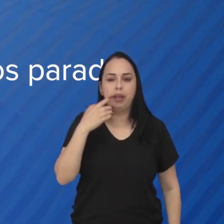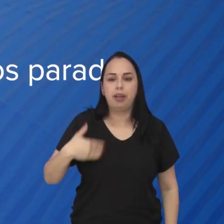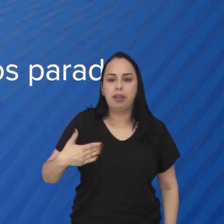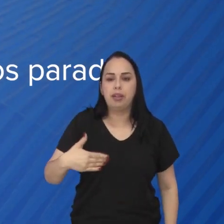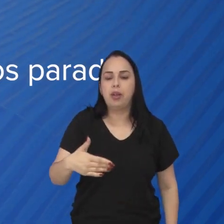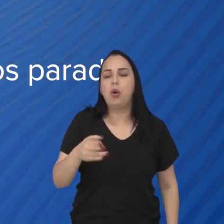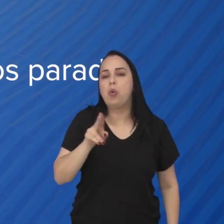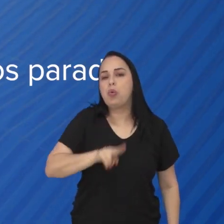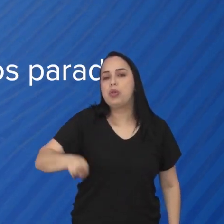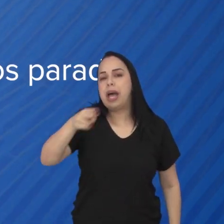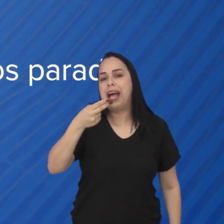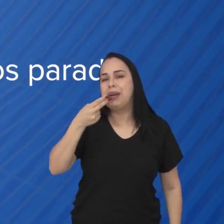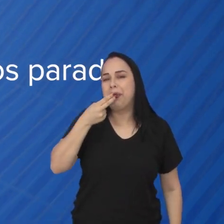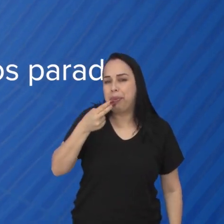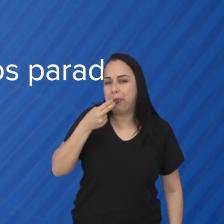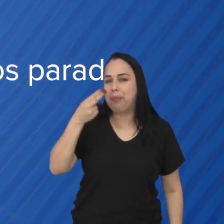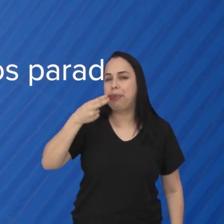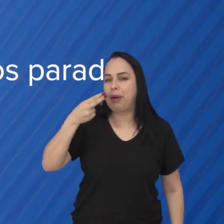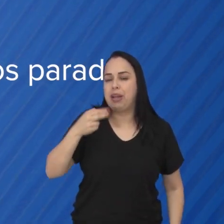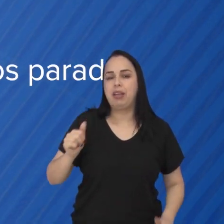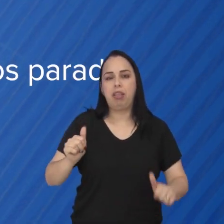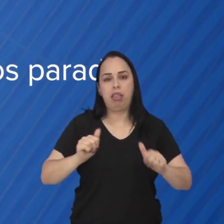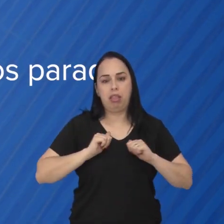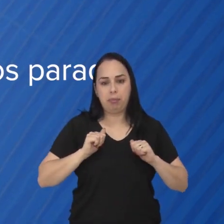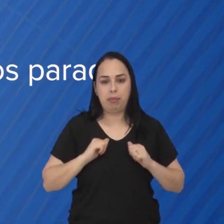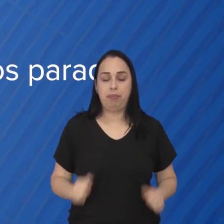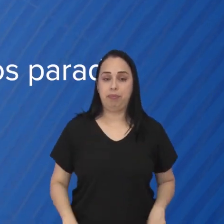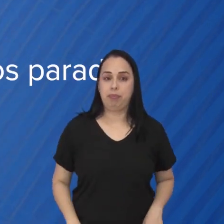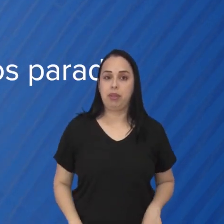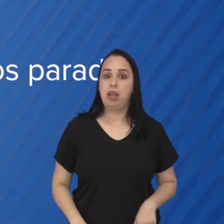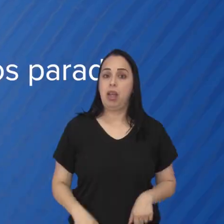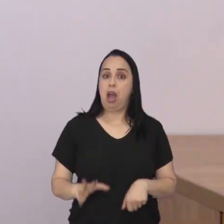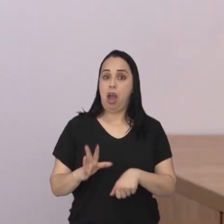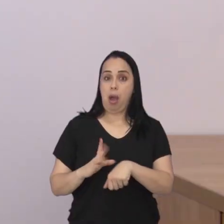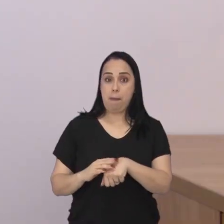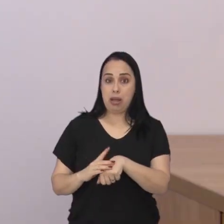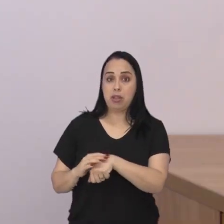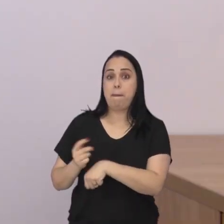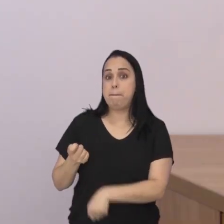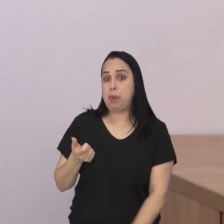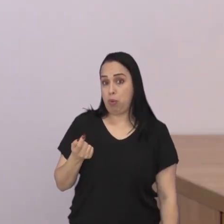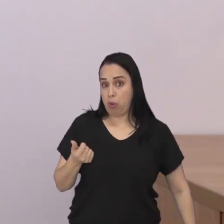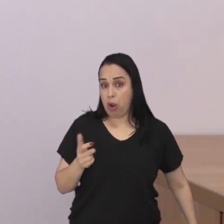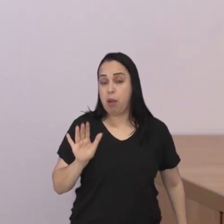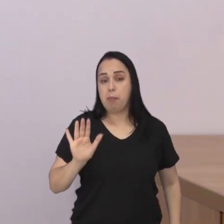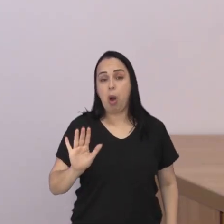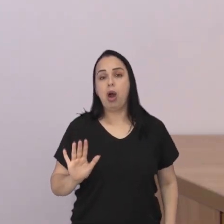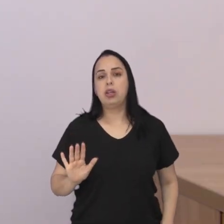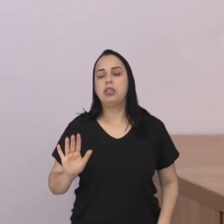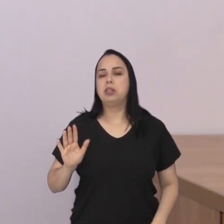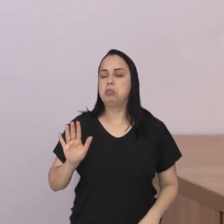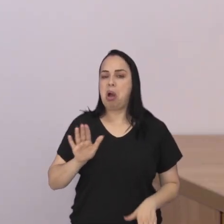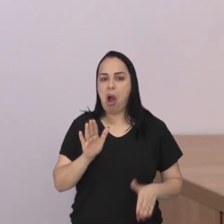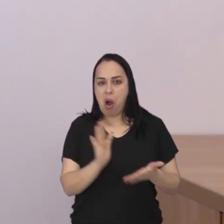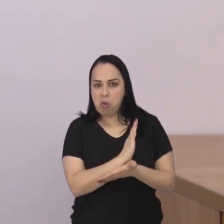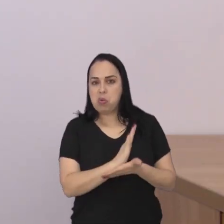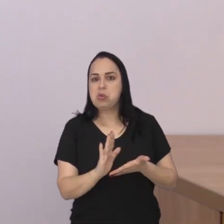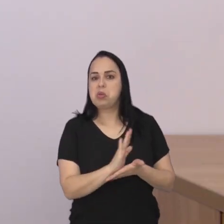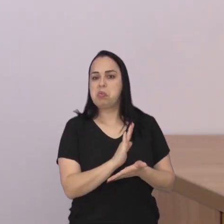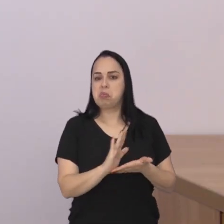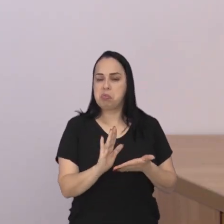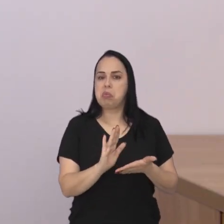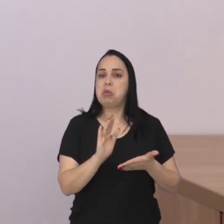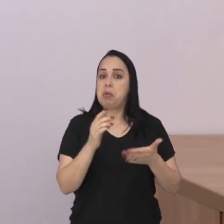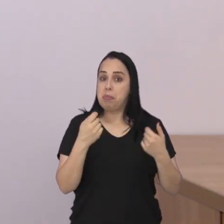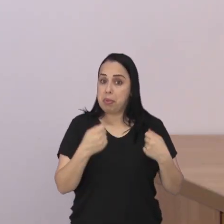de risco do dia a dia, como uso de cigarro e sedentarismo. Não é uma doença rara, vários fatores podem ter